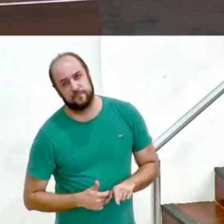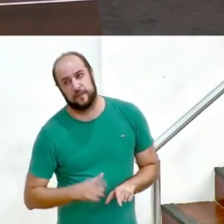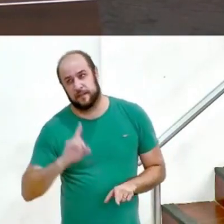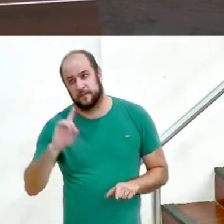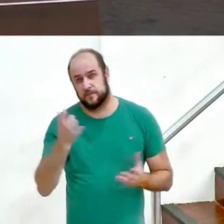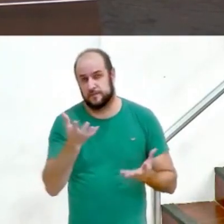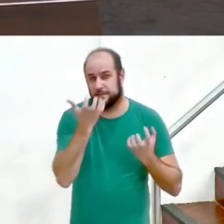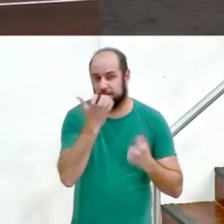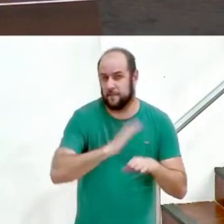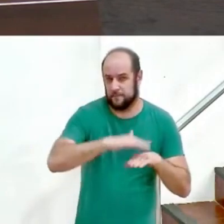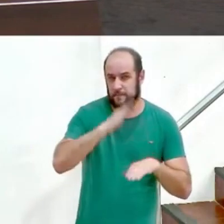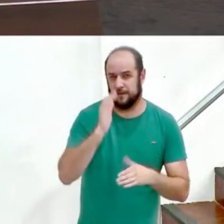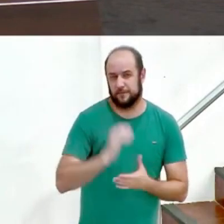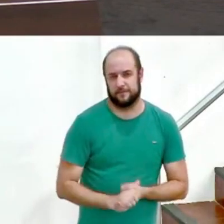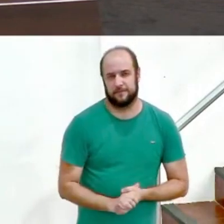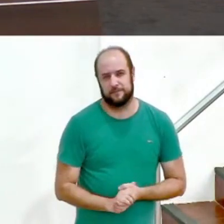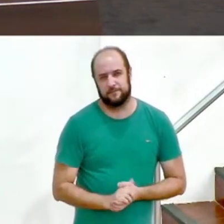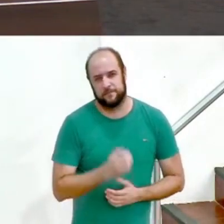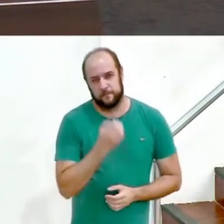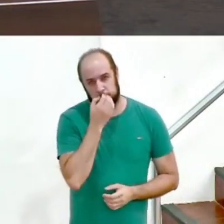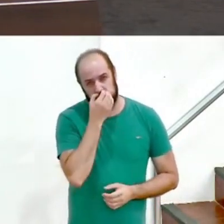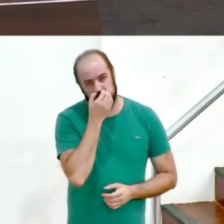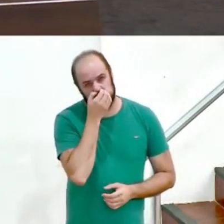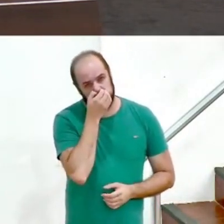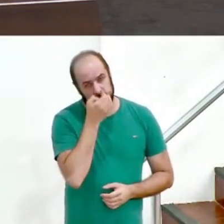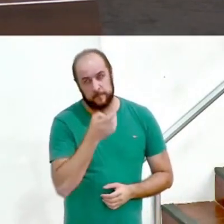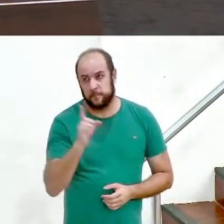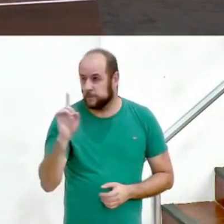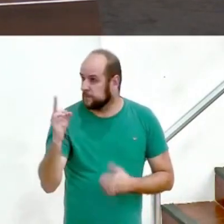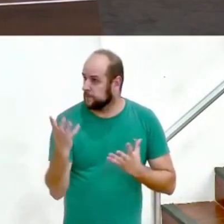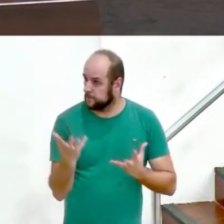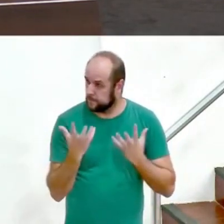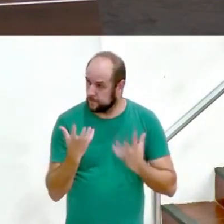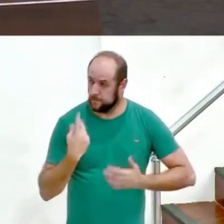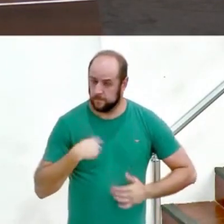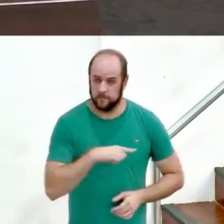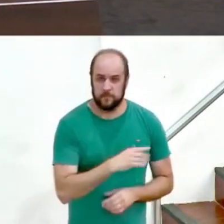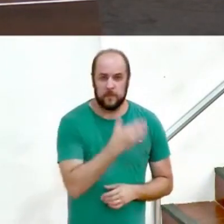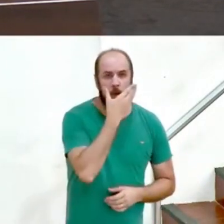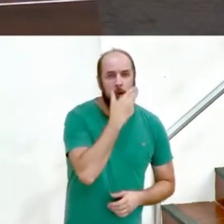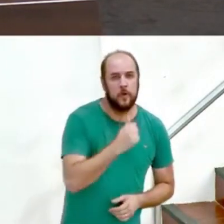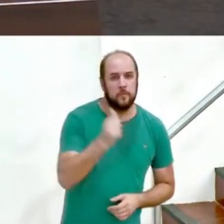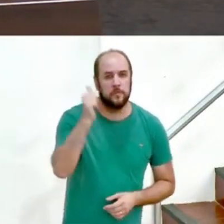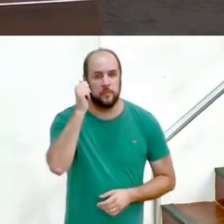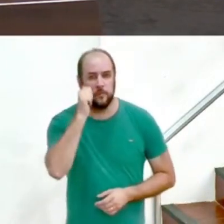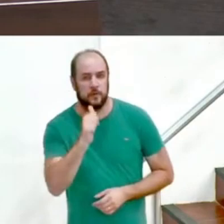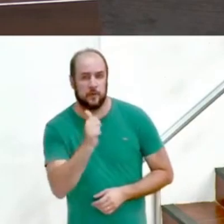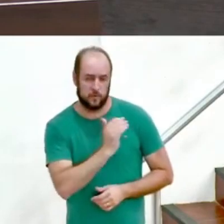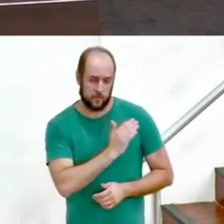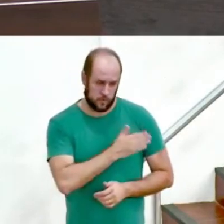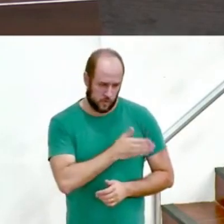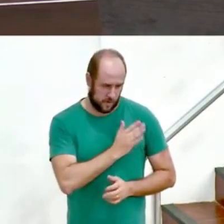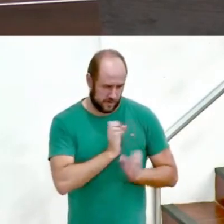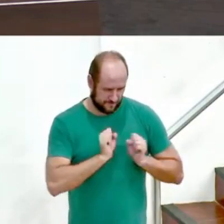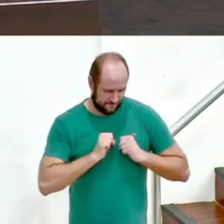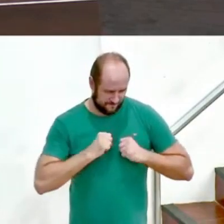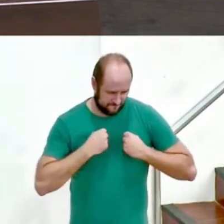de nós. Deus espera de nós, homens e mulheres, com um coração na obra.